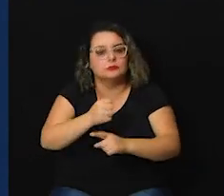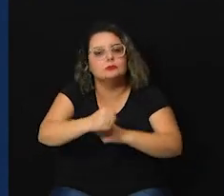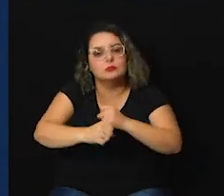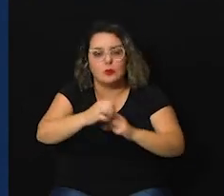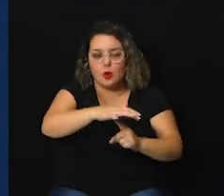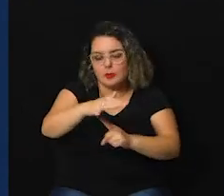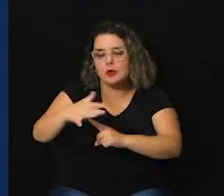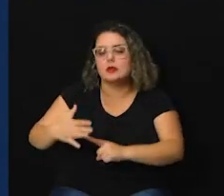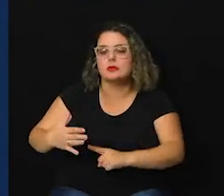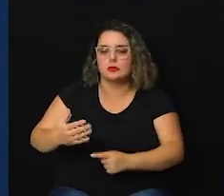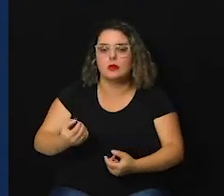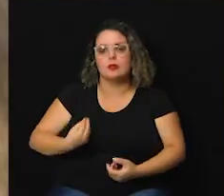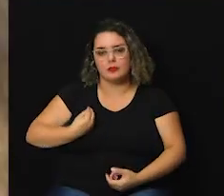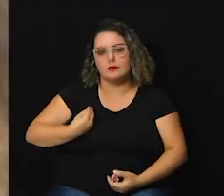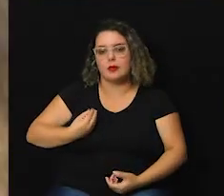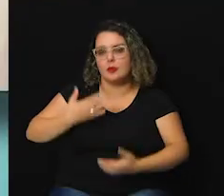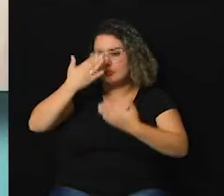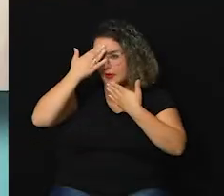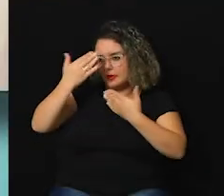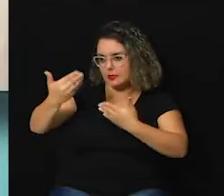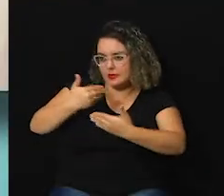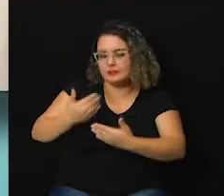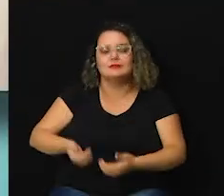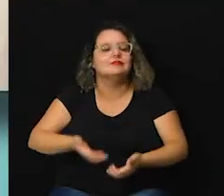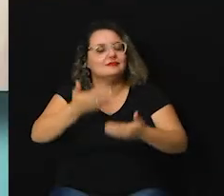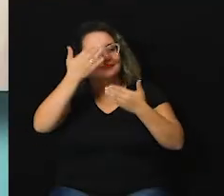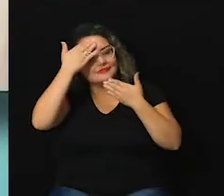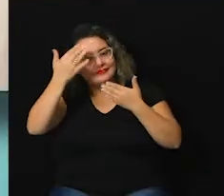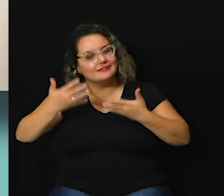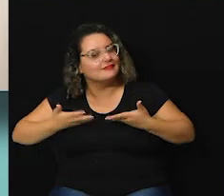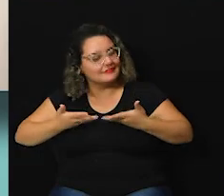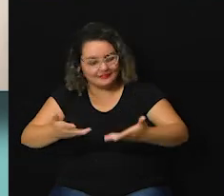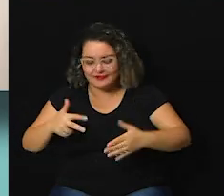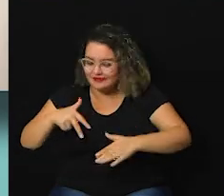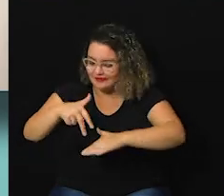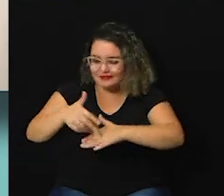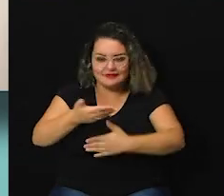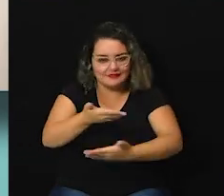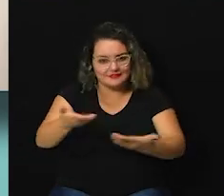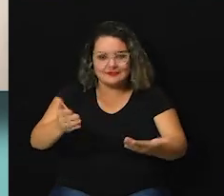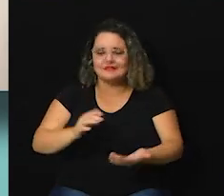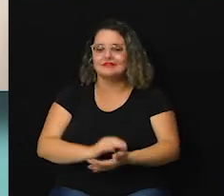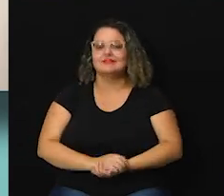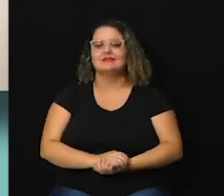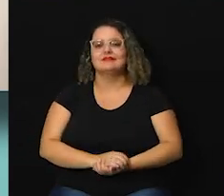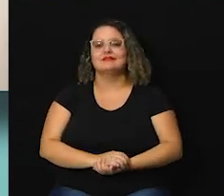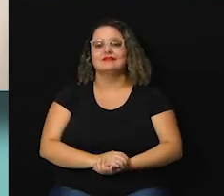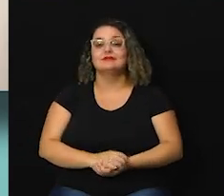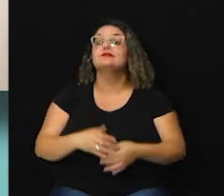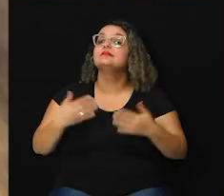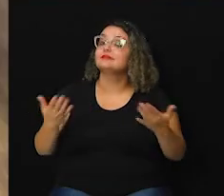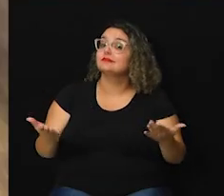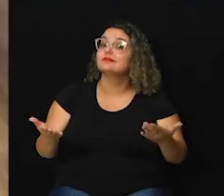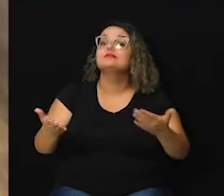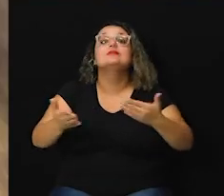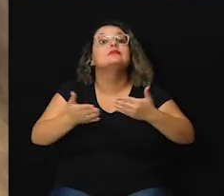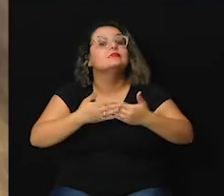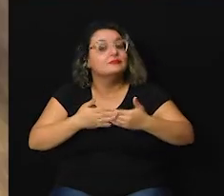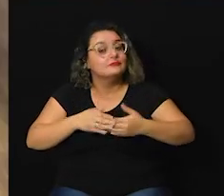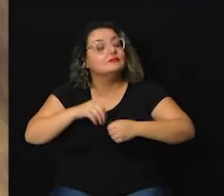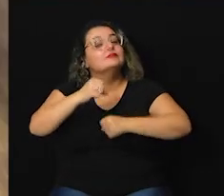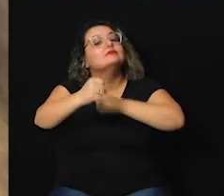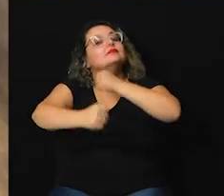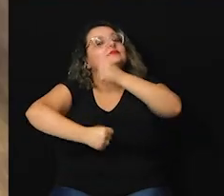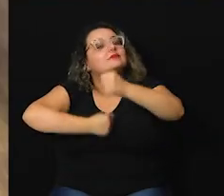Então, agradeço a sua participação. Muito obrigada, sempre às ordens e à disposição, Mariana. Com isso, a gente